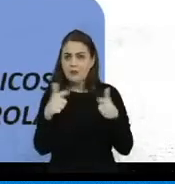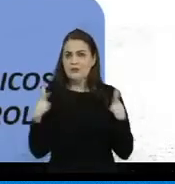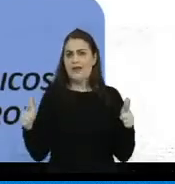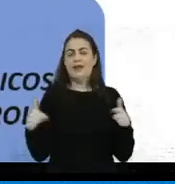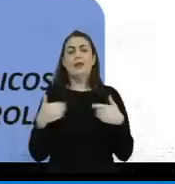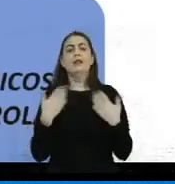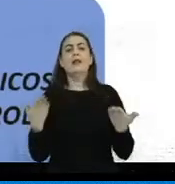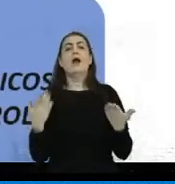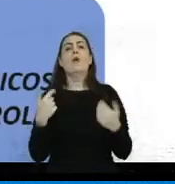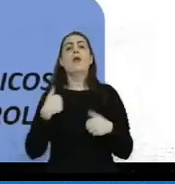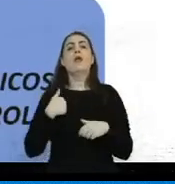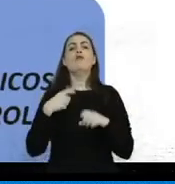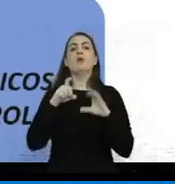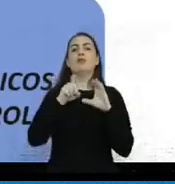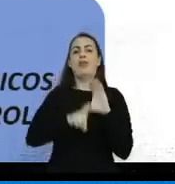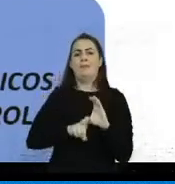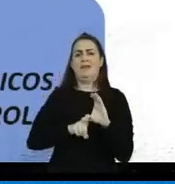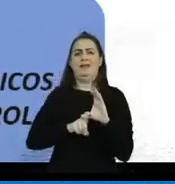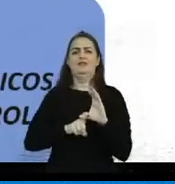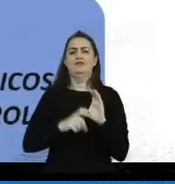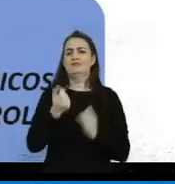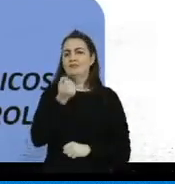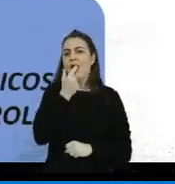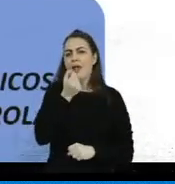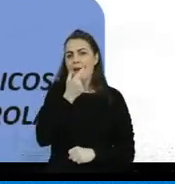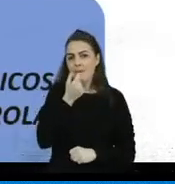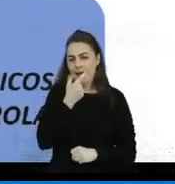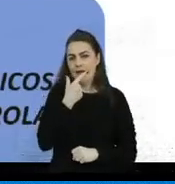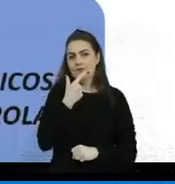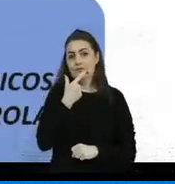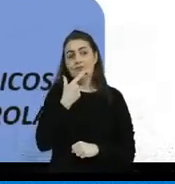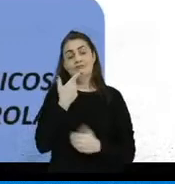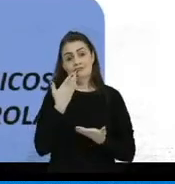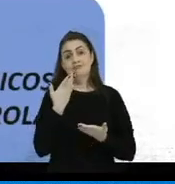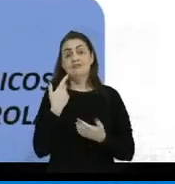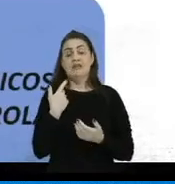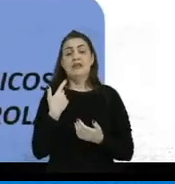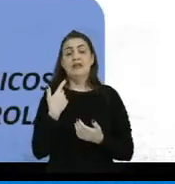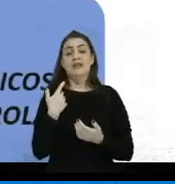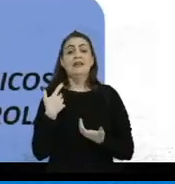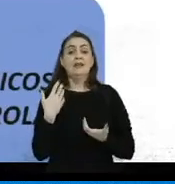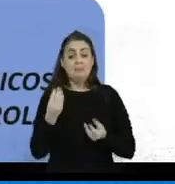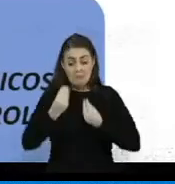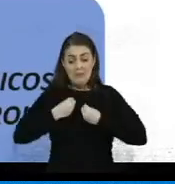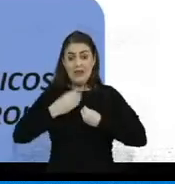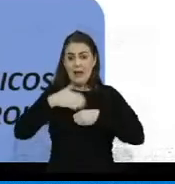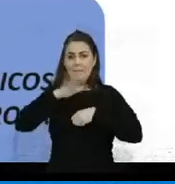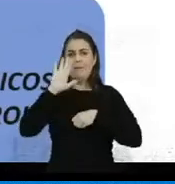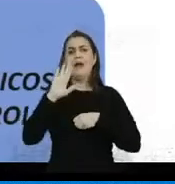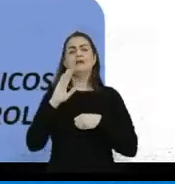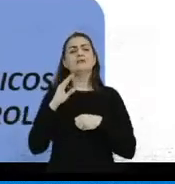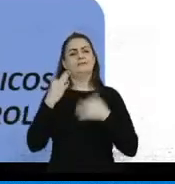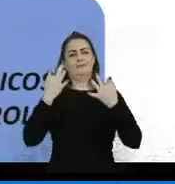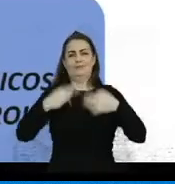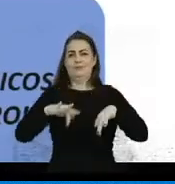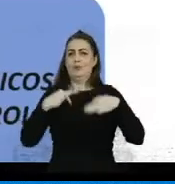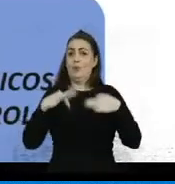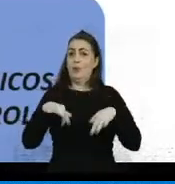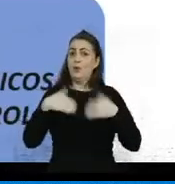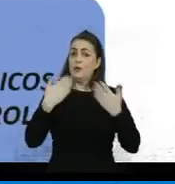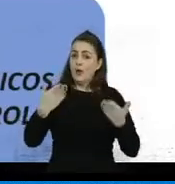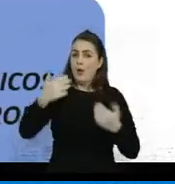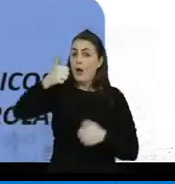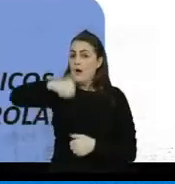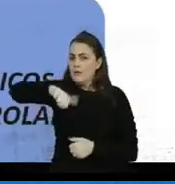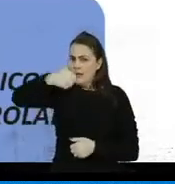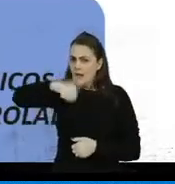sendo a causa da dor. Então, reveja o que você está fazendo. Entenda que o cérebro precisa